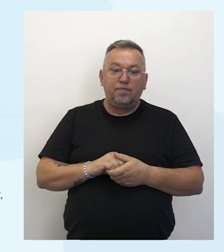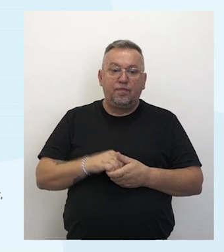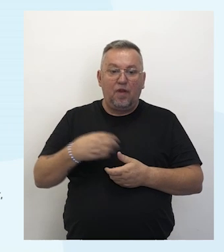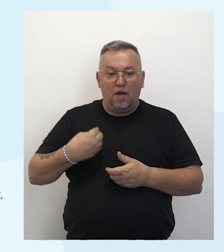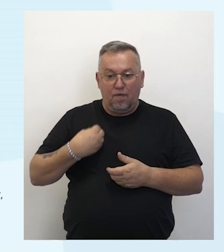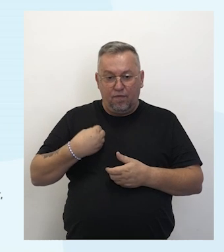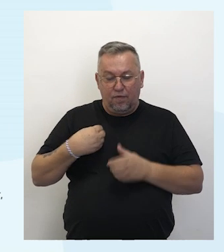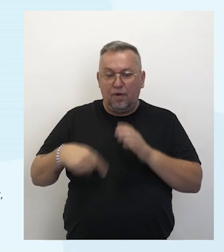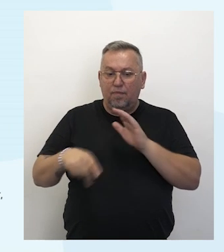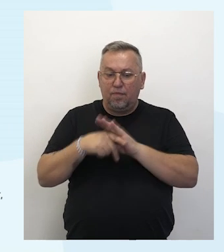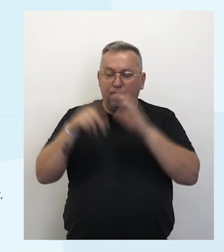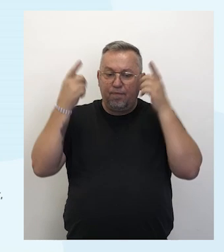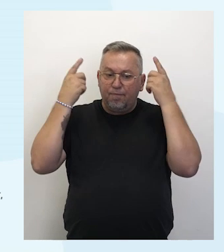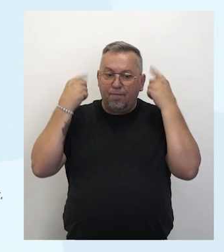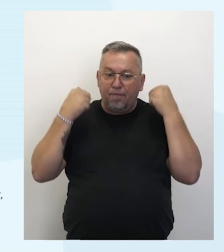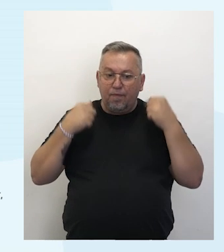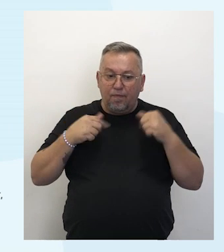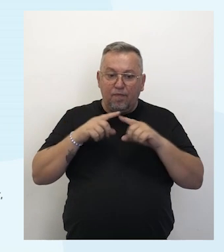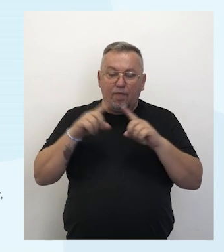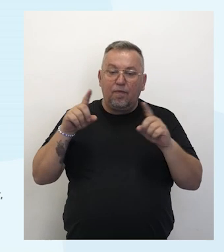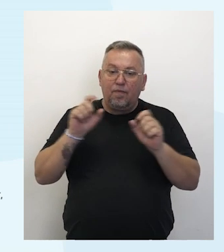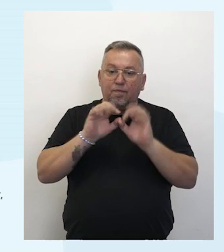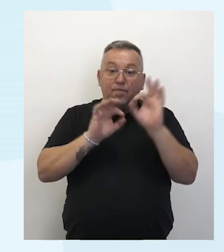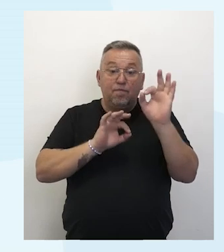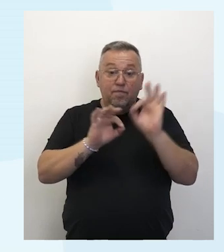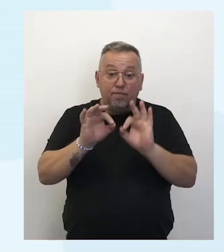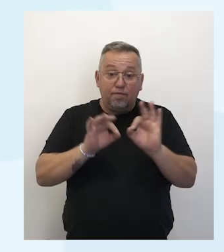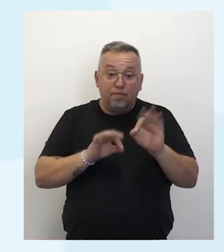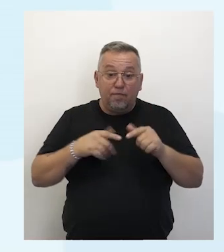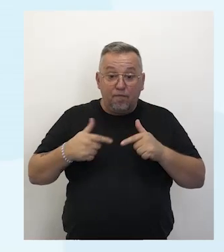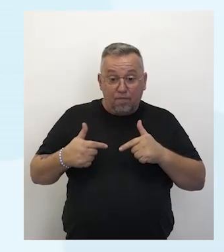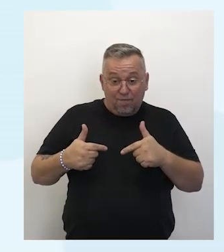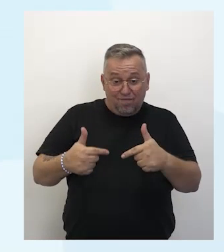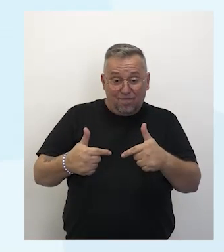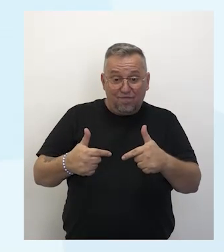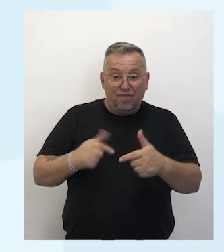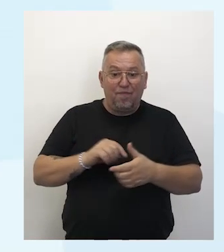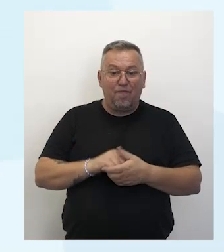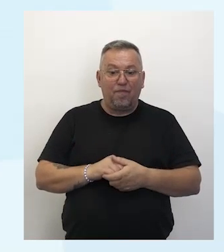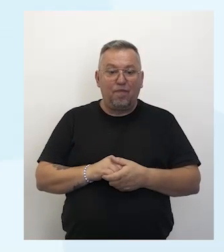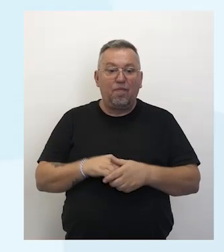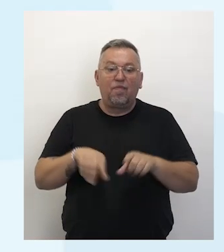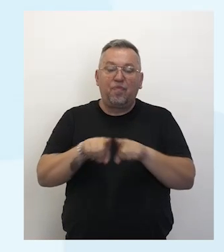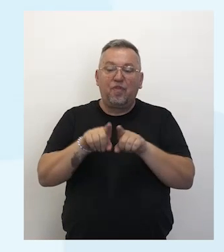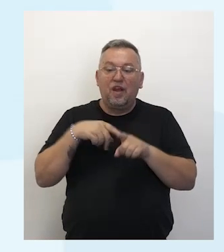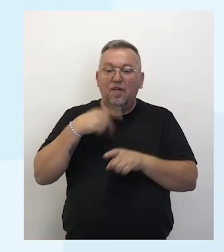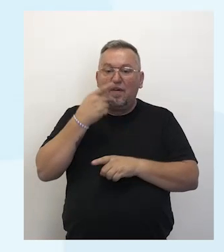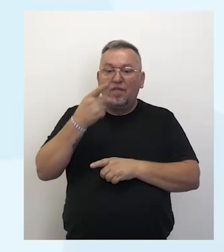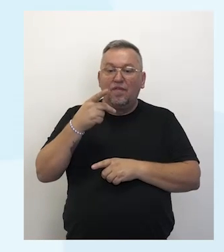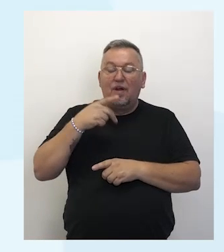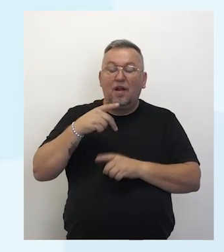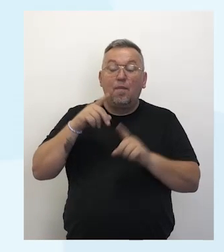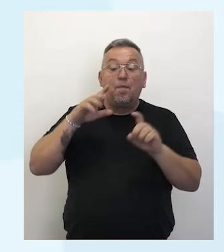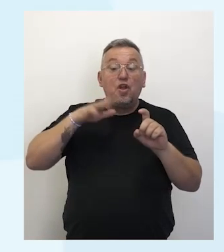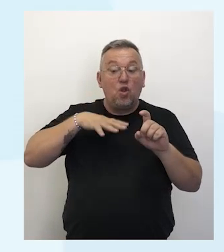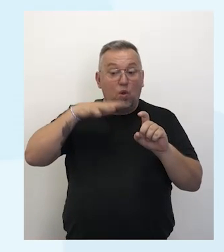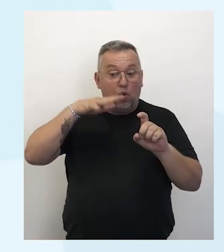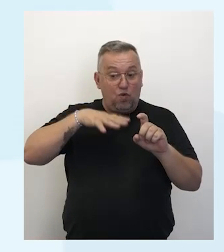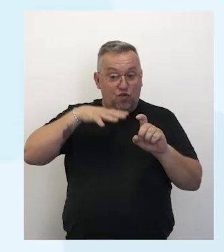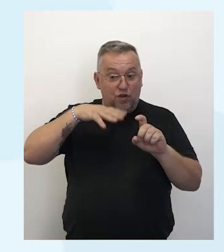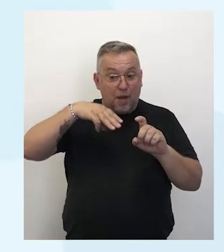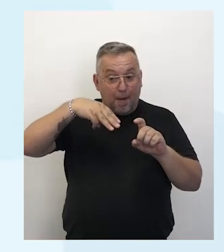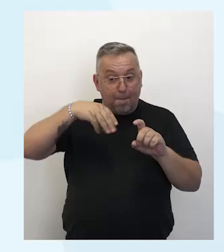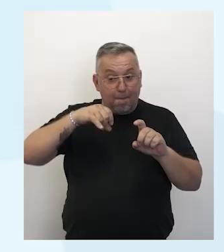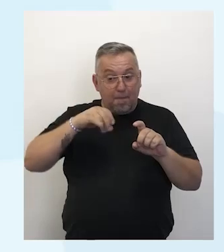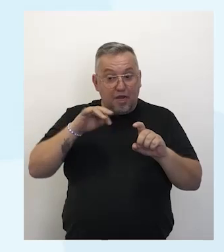vida de um asteca. Eles eram extremamente organizados para a guerra. E a gente vai falar um pouquinho da mitologia. Tá bem?